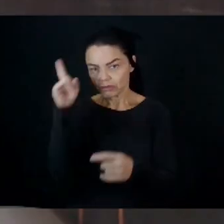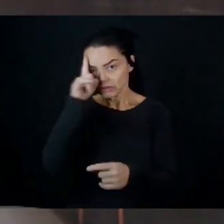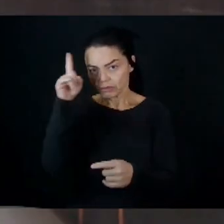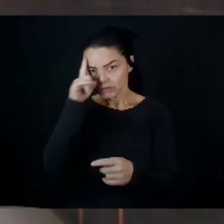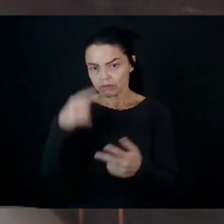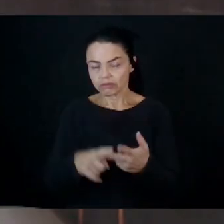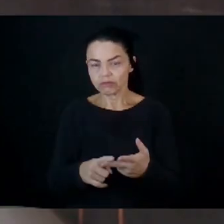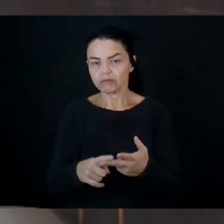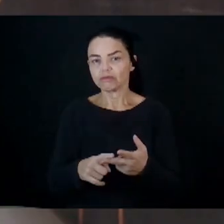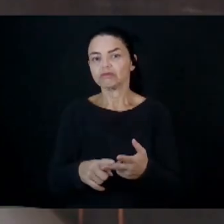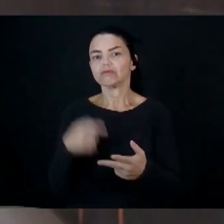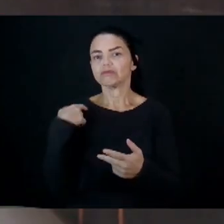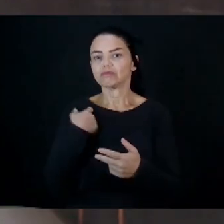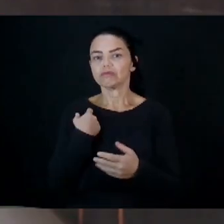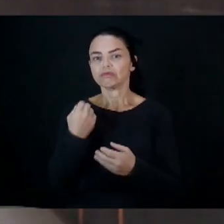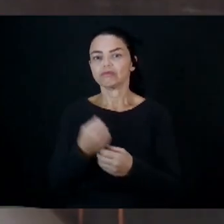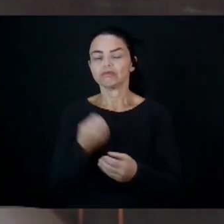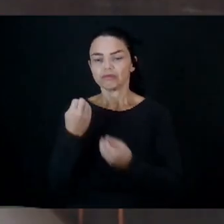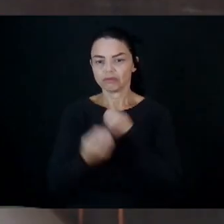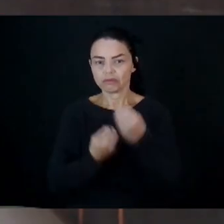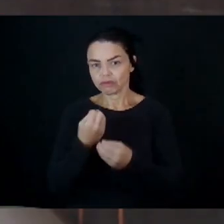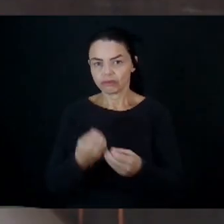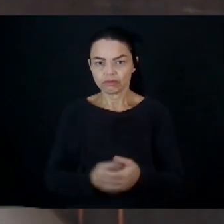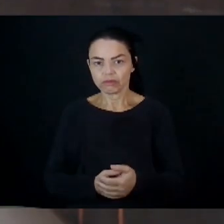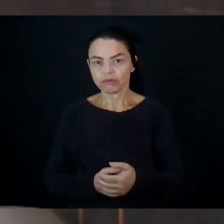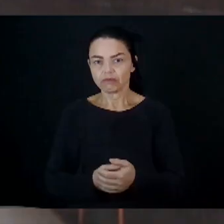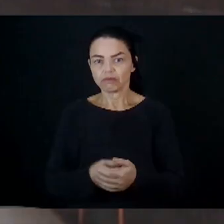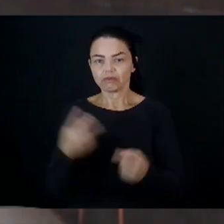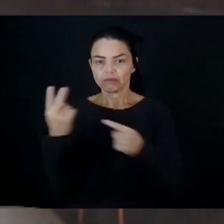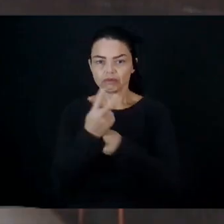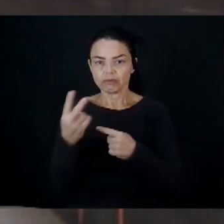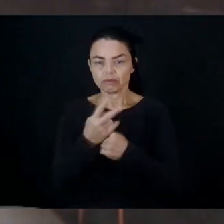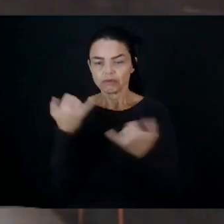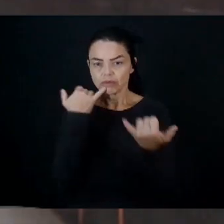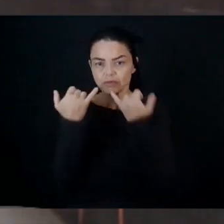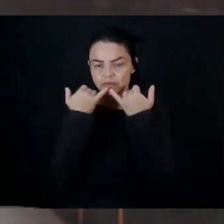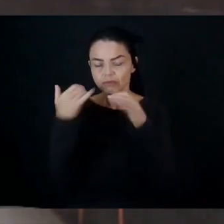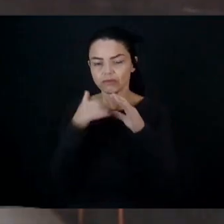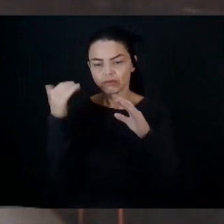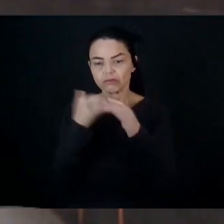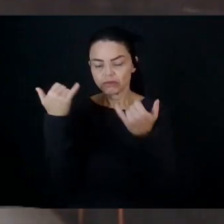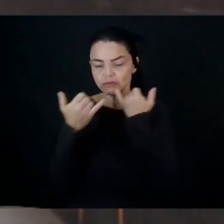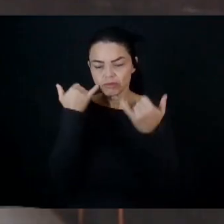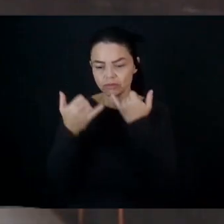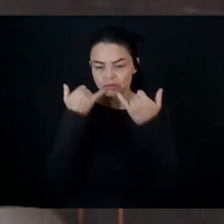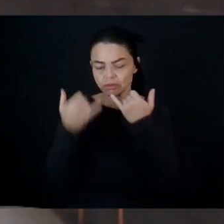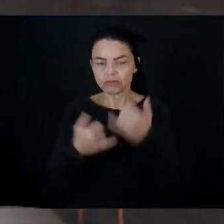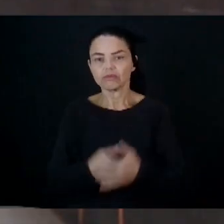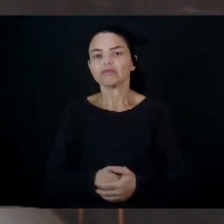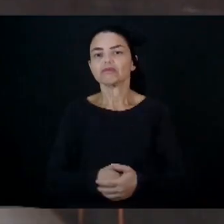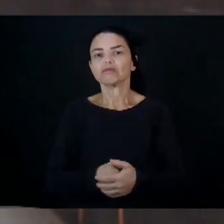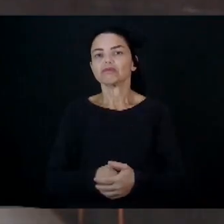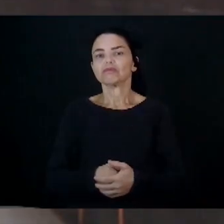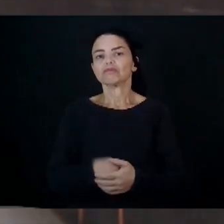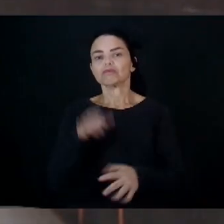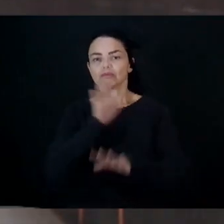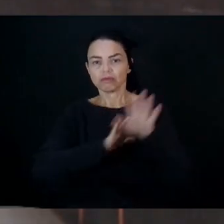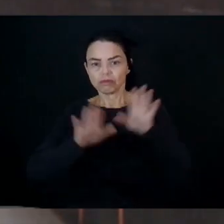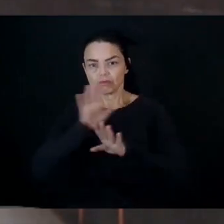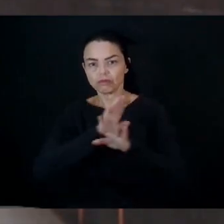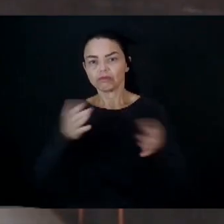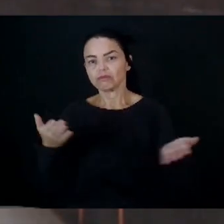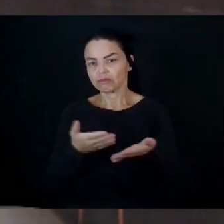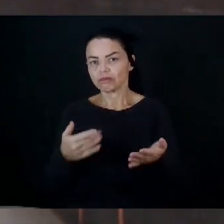dia a dia, como estamos gerenciando as informações que a gente recebe e tomar muito cuidado hoje,